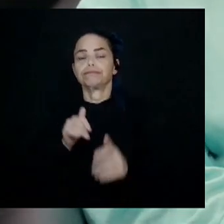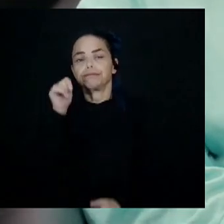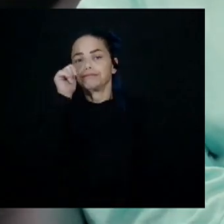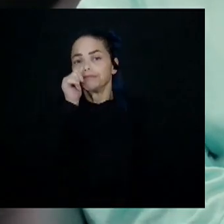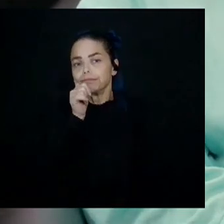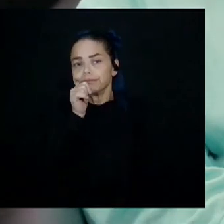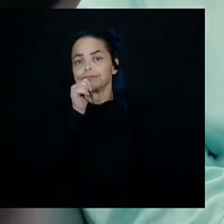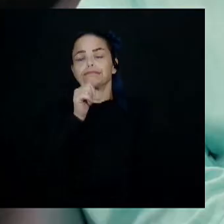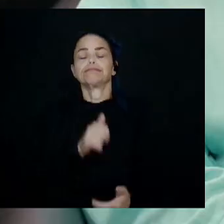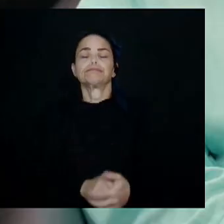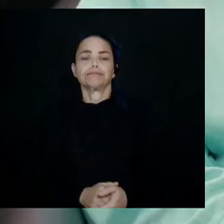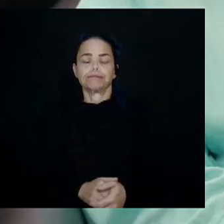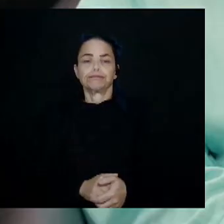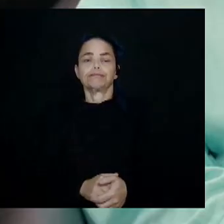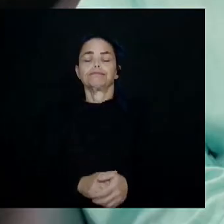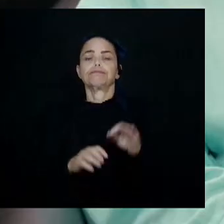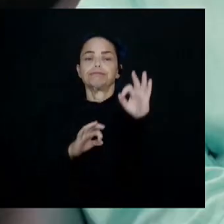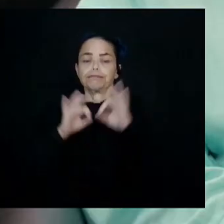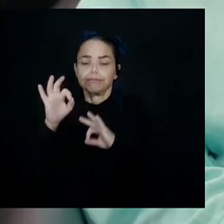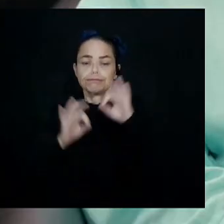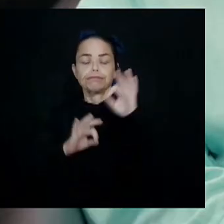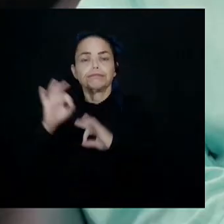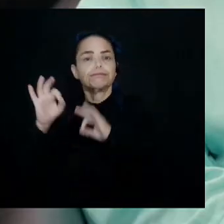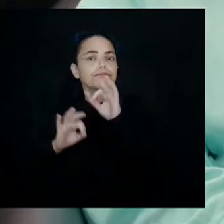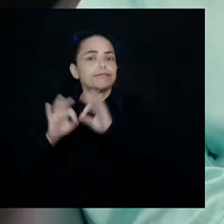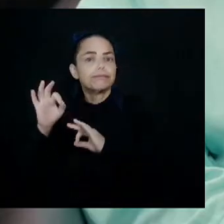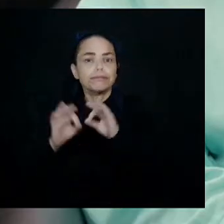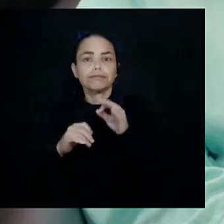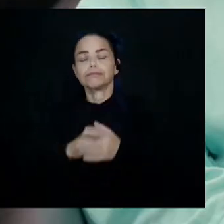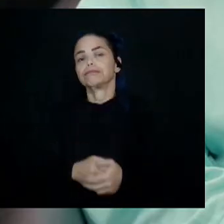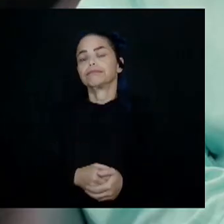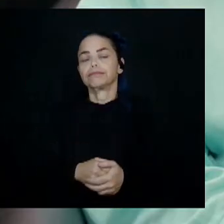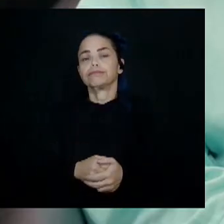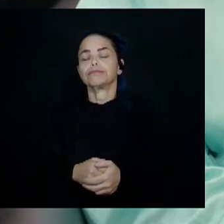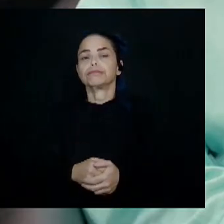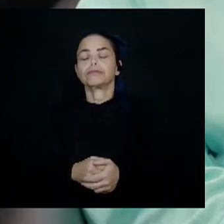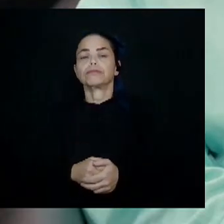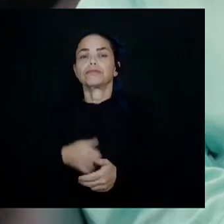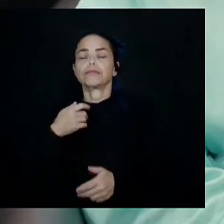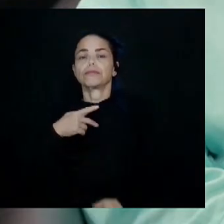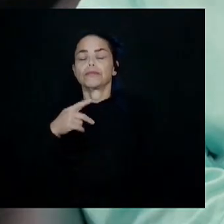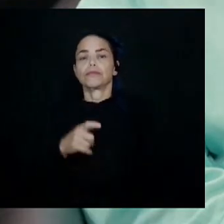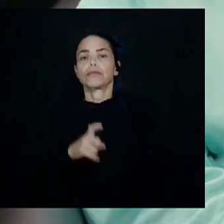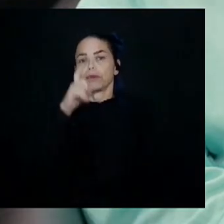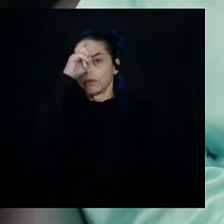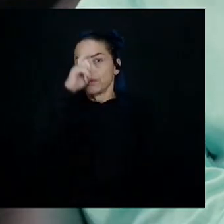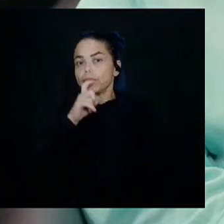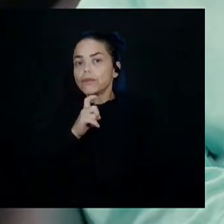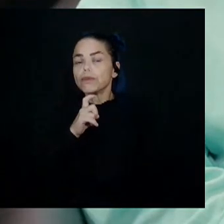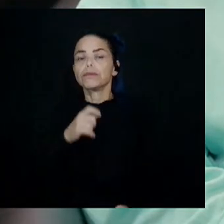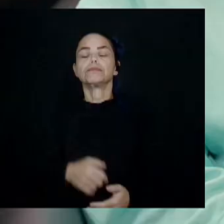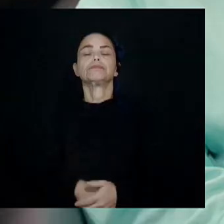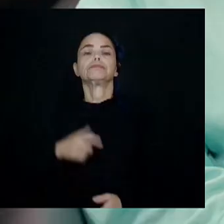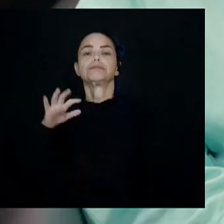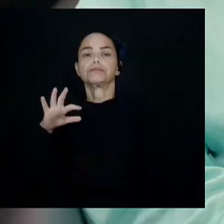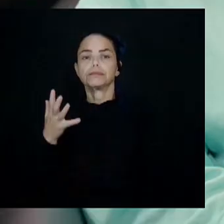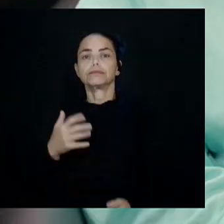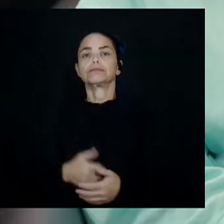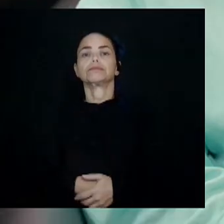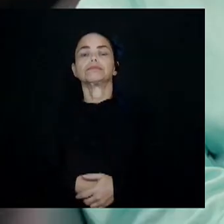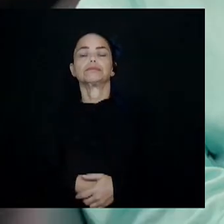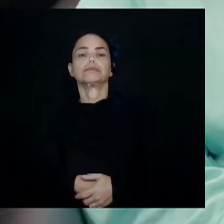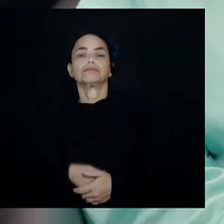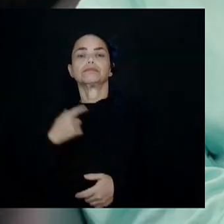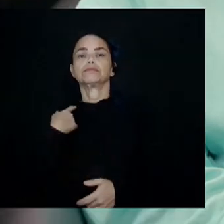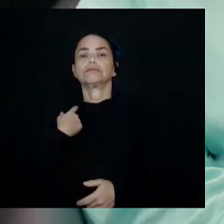vai preparar essa menina para a menstruação. No menino, ele ocorre a partir dos 9 anos de